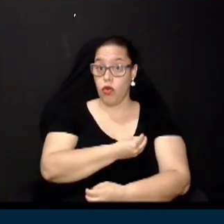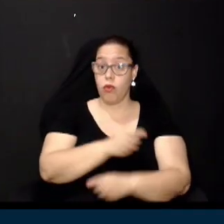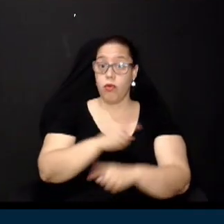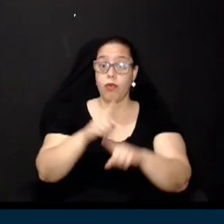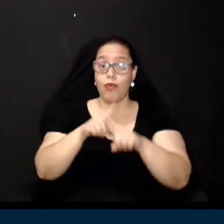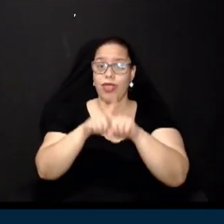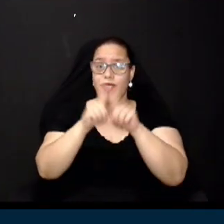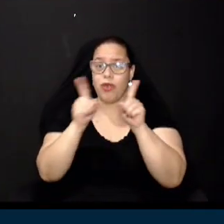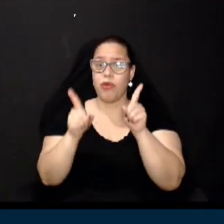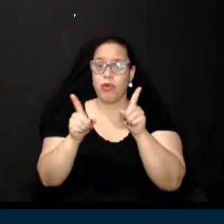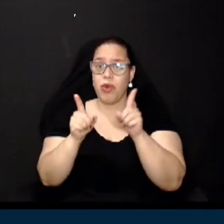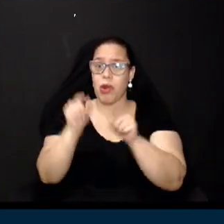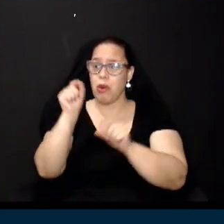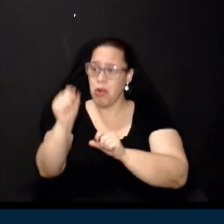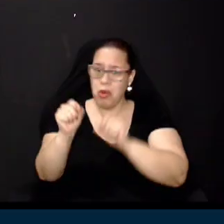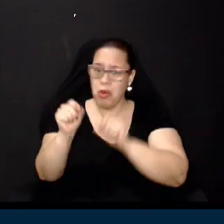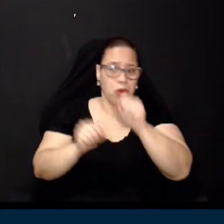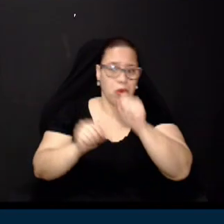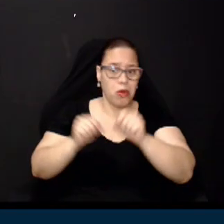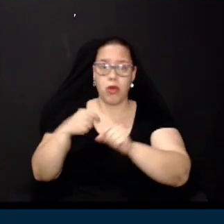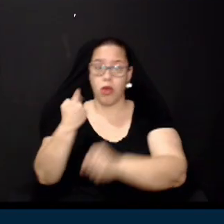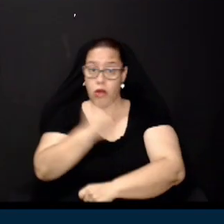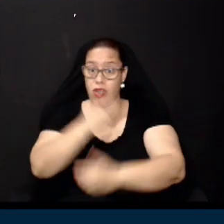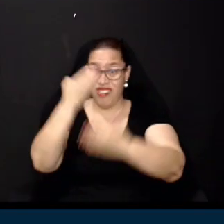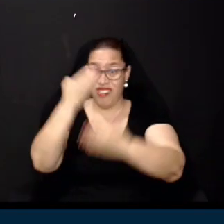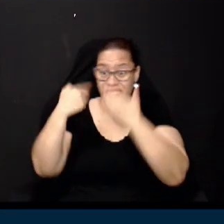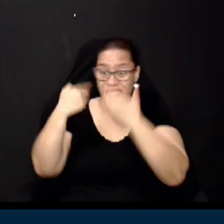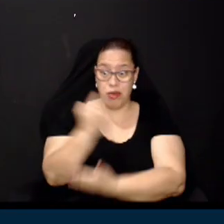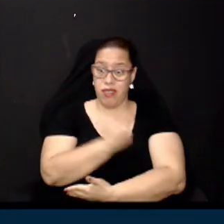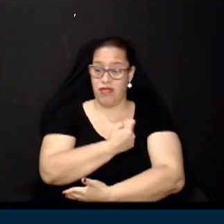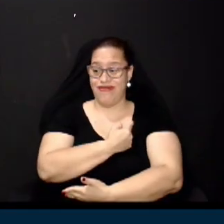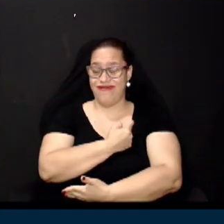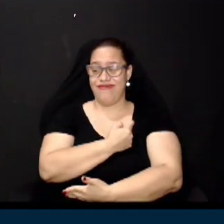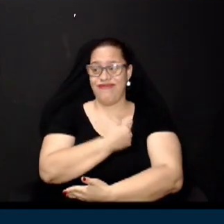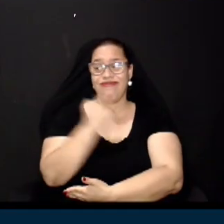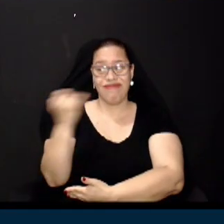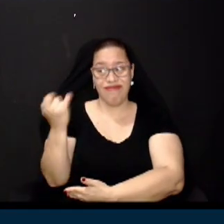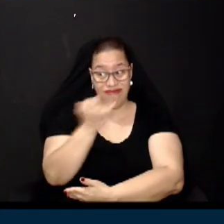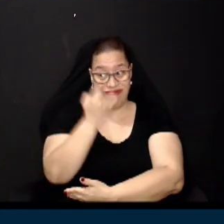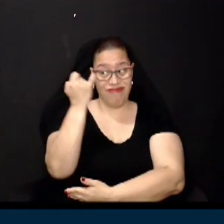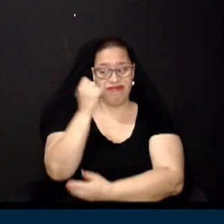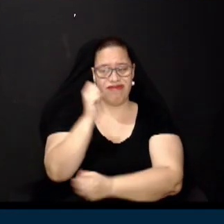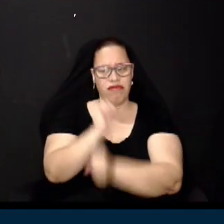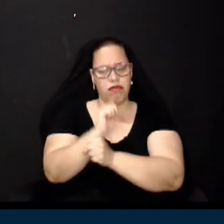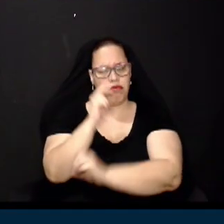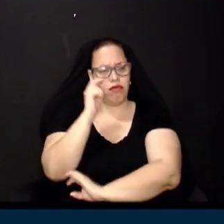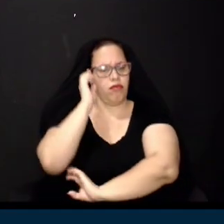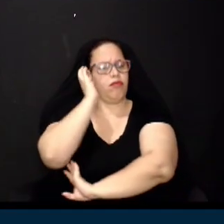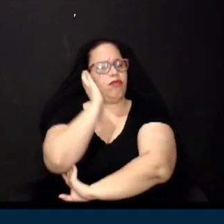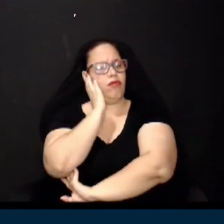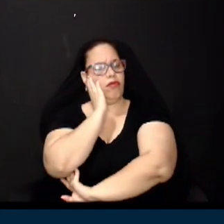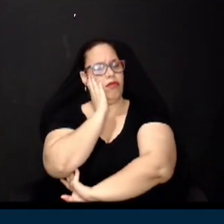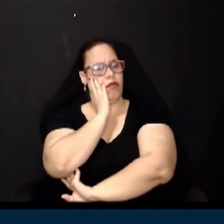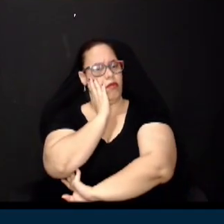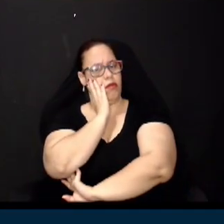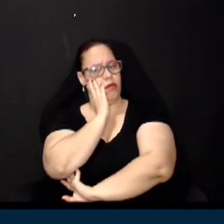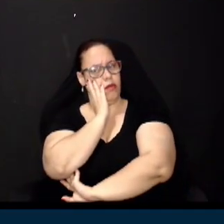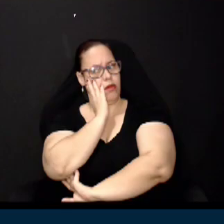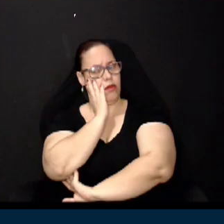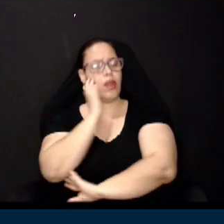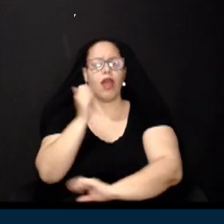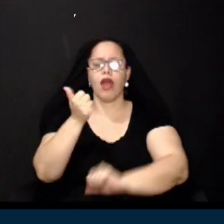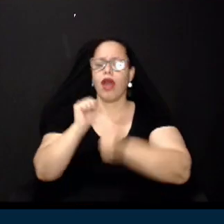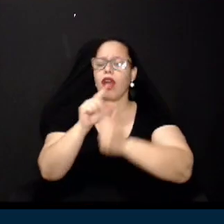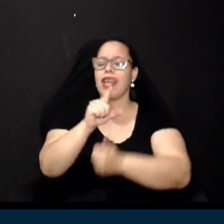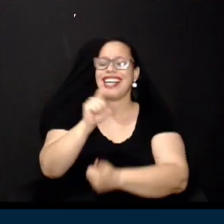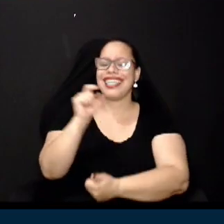são pontos que as nossas psicólogas trazem para a gente que é importante a gente parar, olhar e, de repente, analisar, sai um pouquinho de